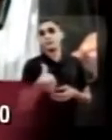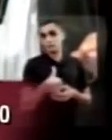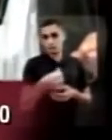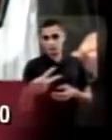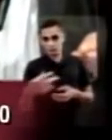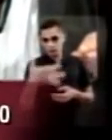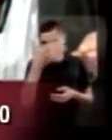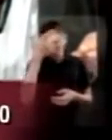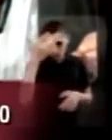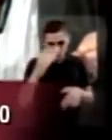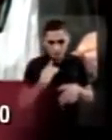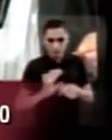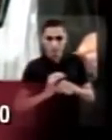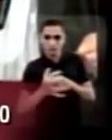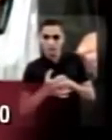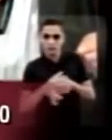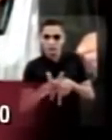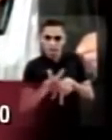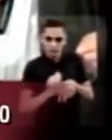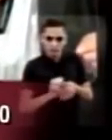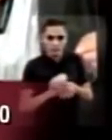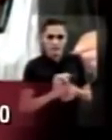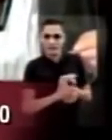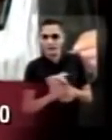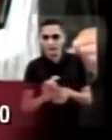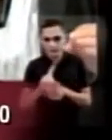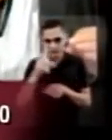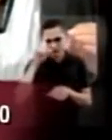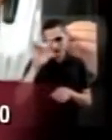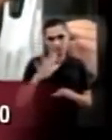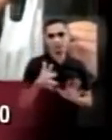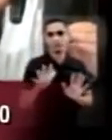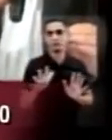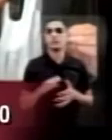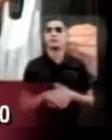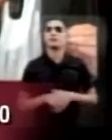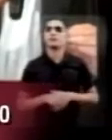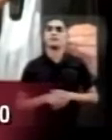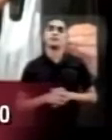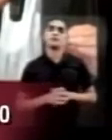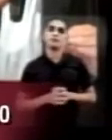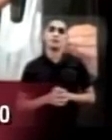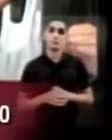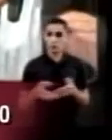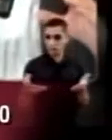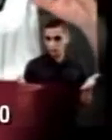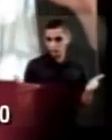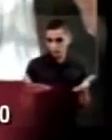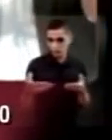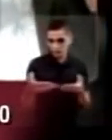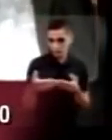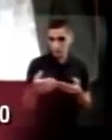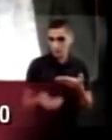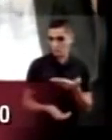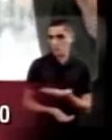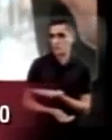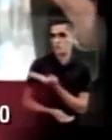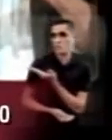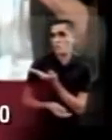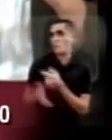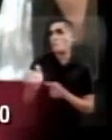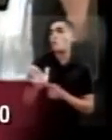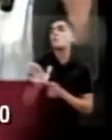de COVID por dia. Aqui eu queria me ater um pouco. Existem algumas fake